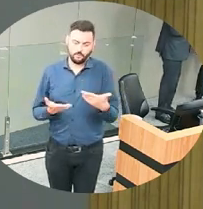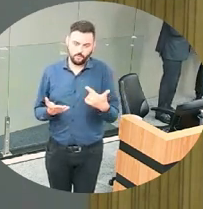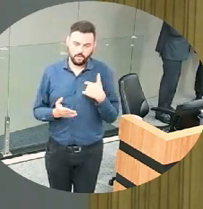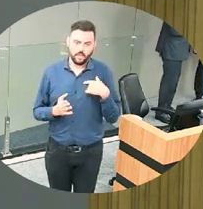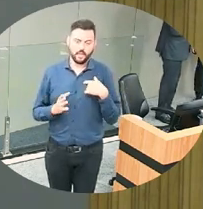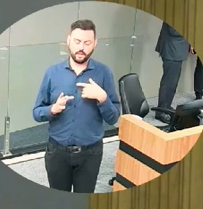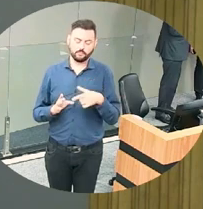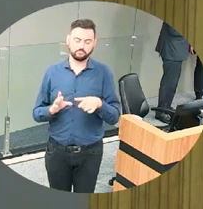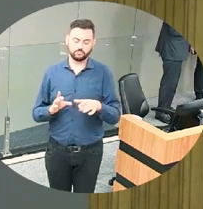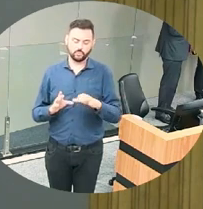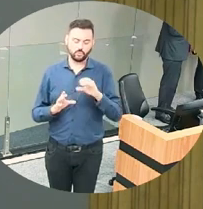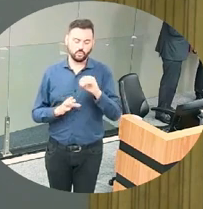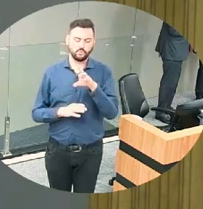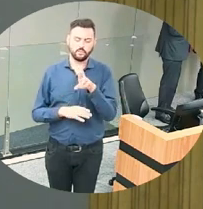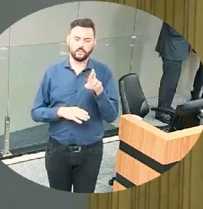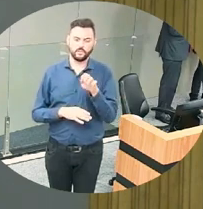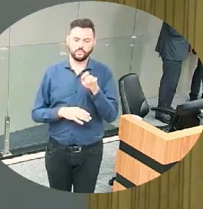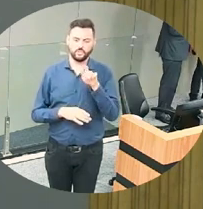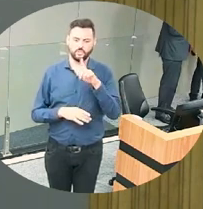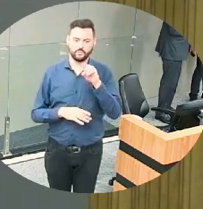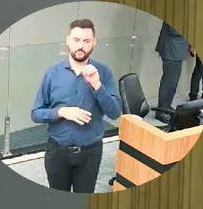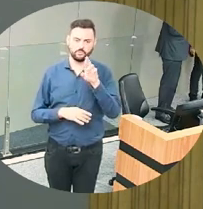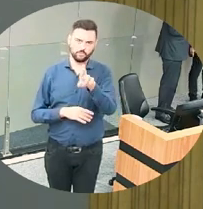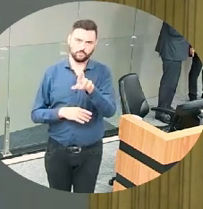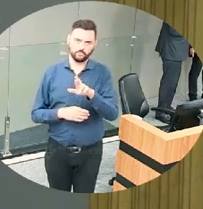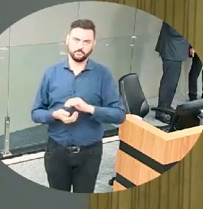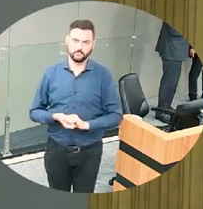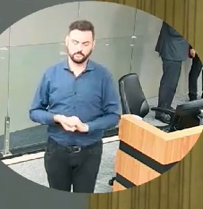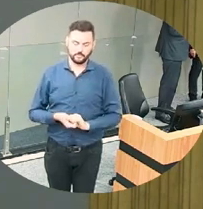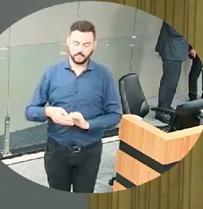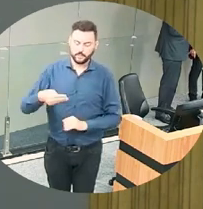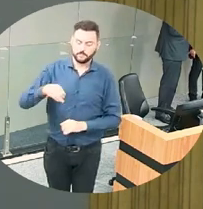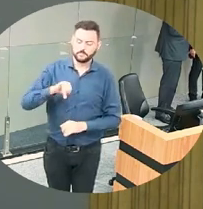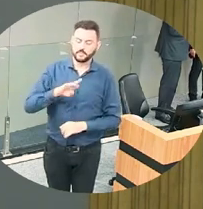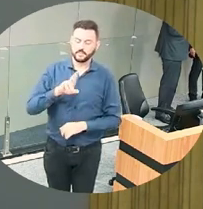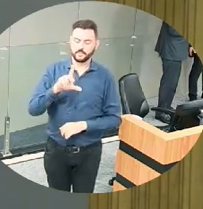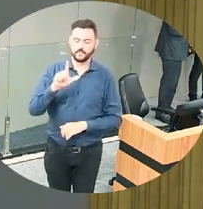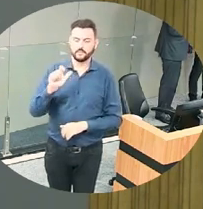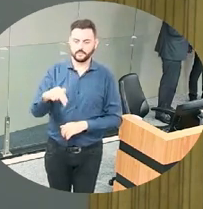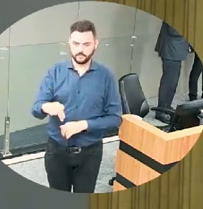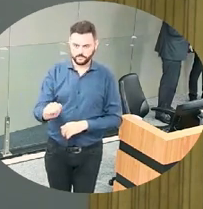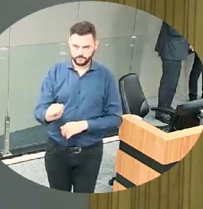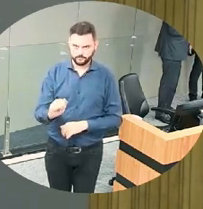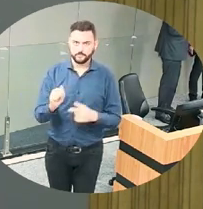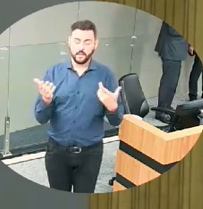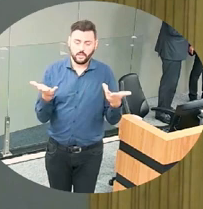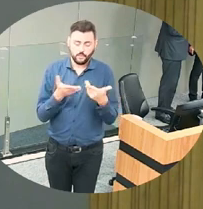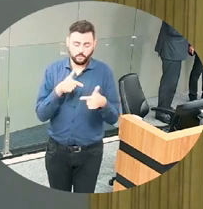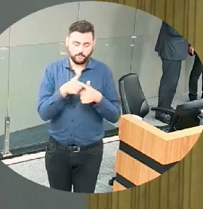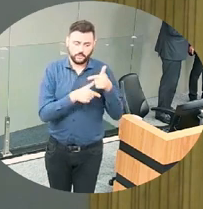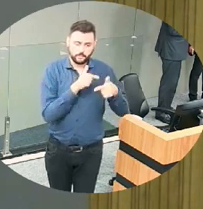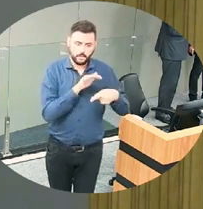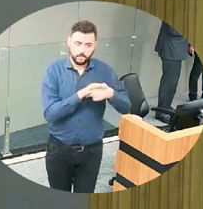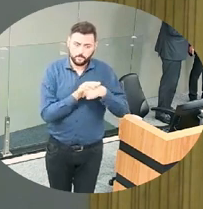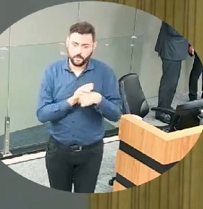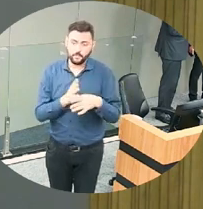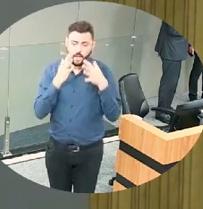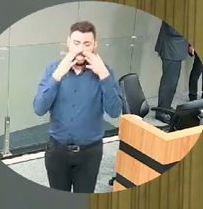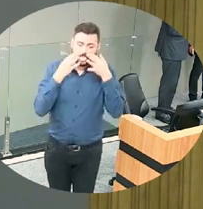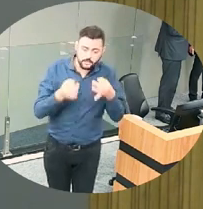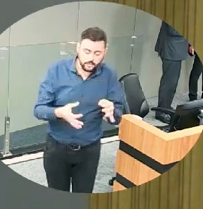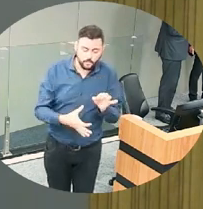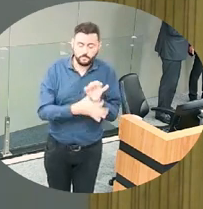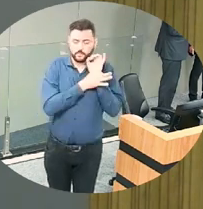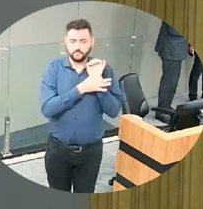cargo de corregedor Regional Mirna uliano bertold no cargo de ouvidora e